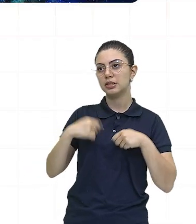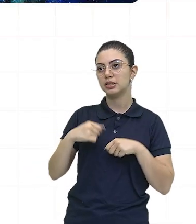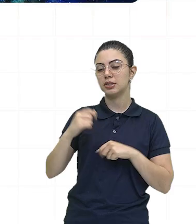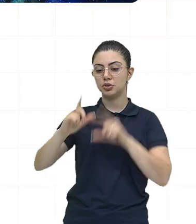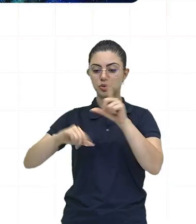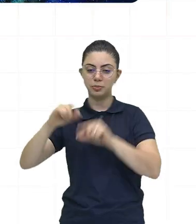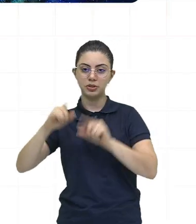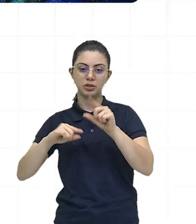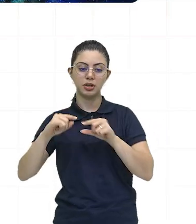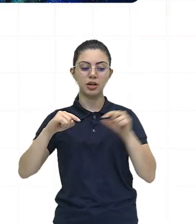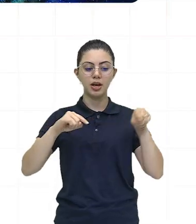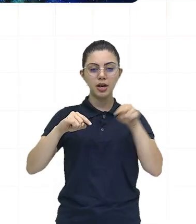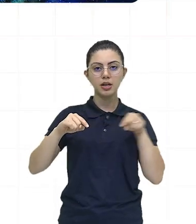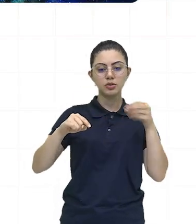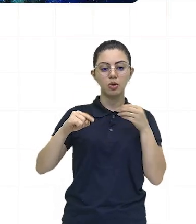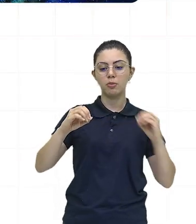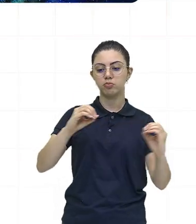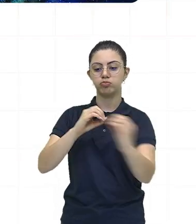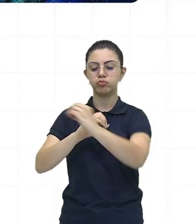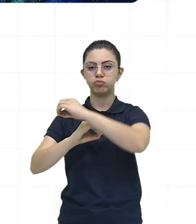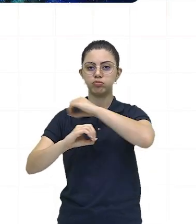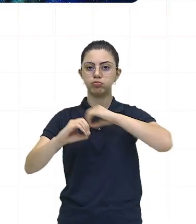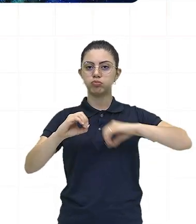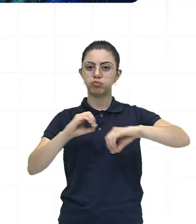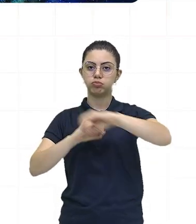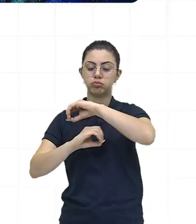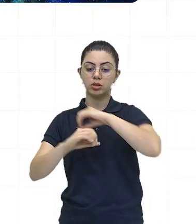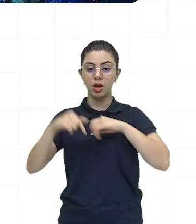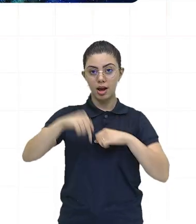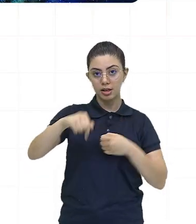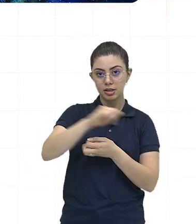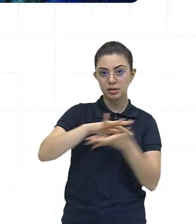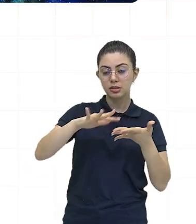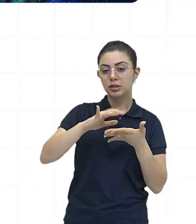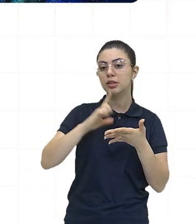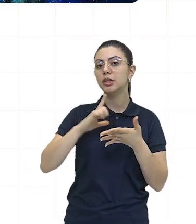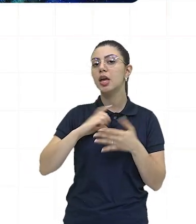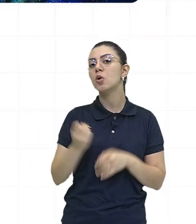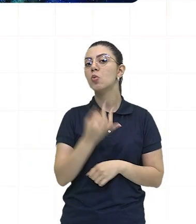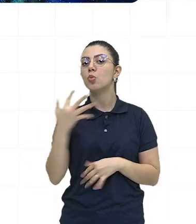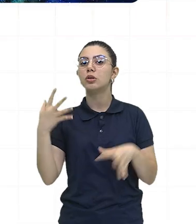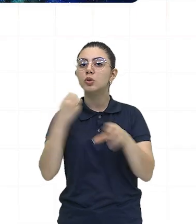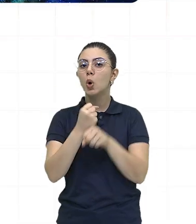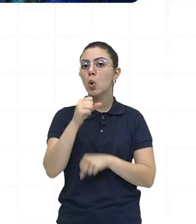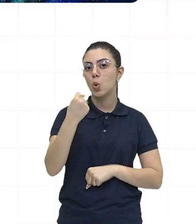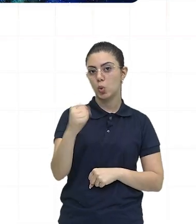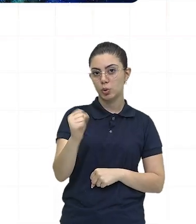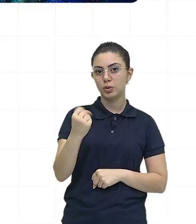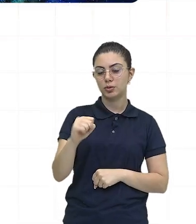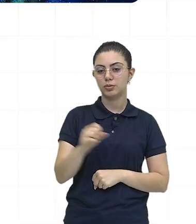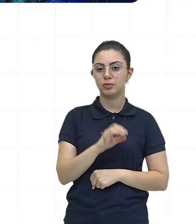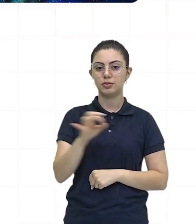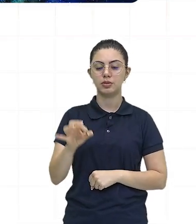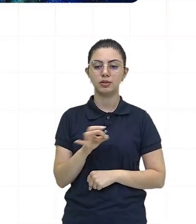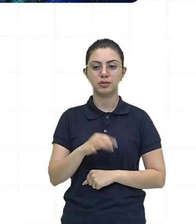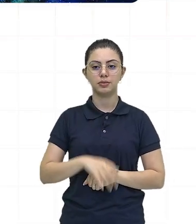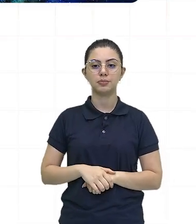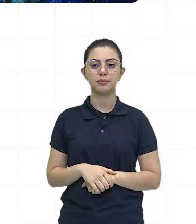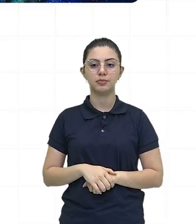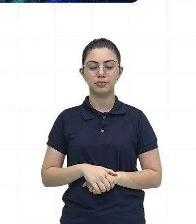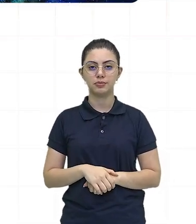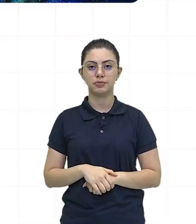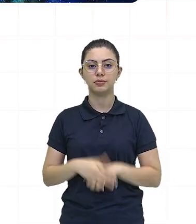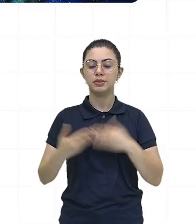Então, atualmente são reconhecidos 8 planetas no nosso sistema solar. E nós